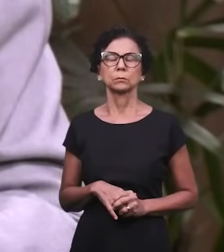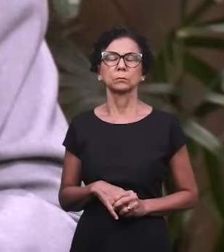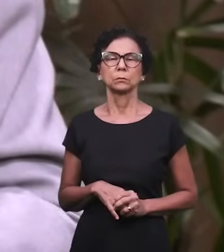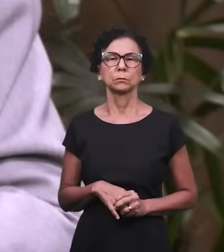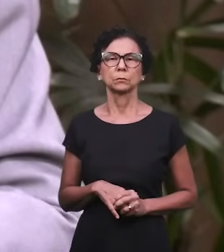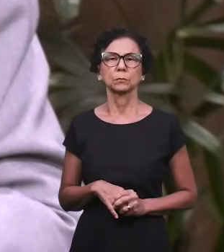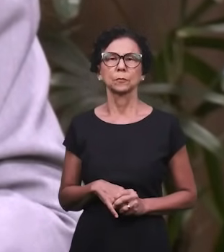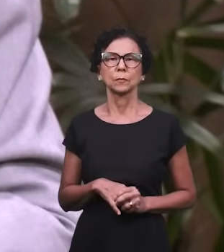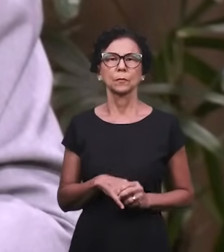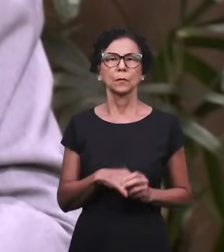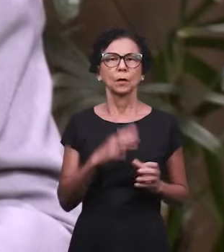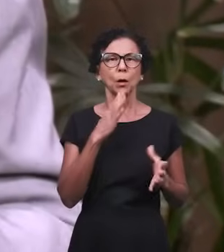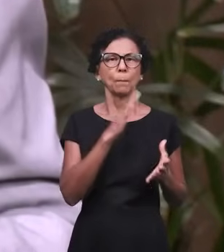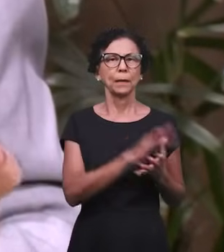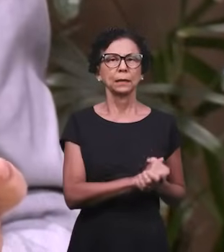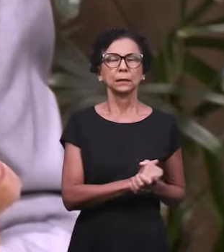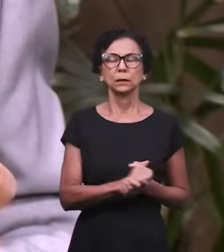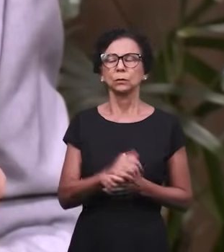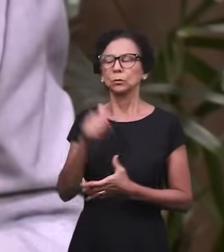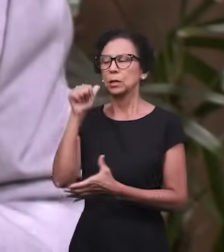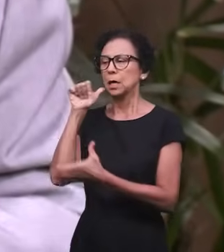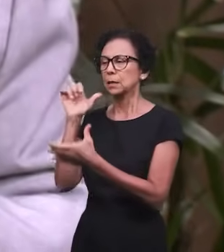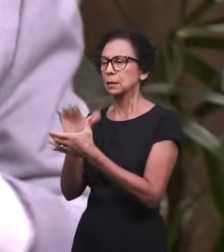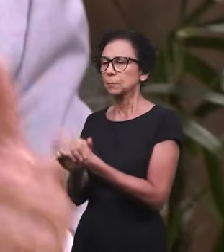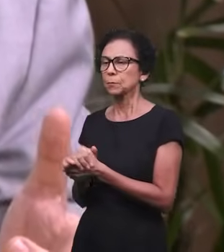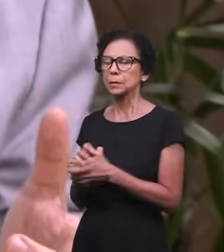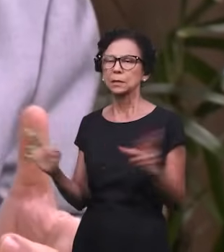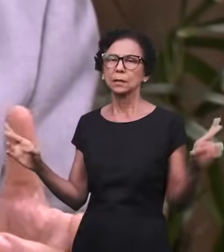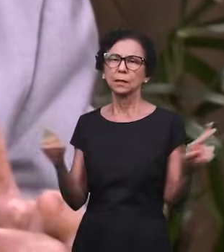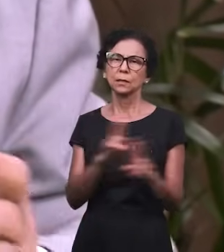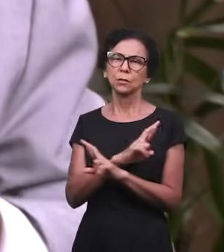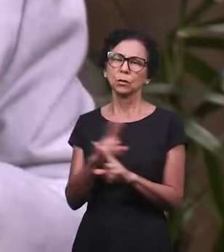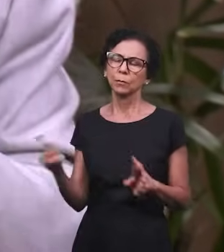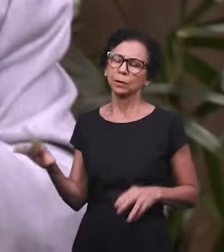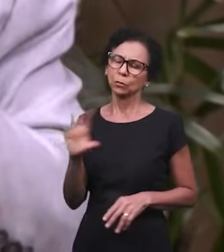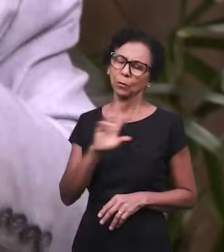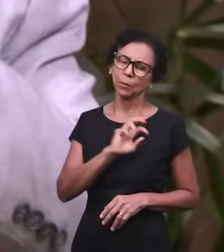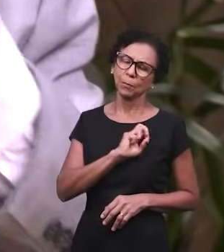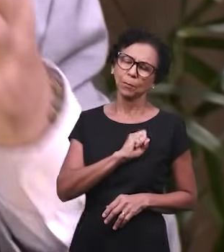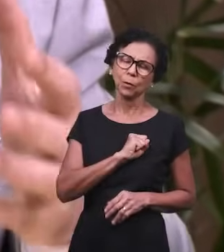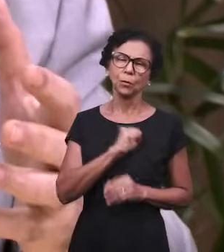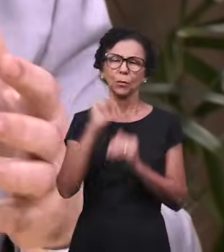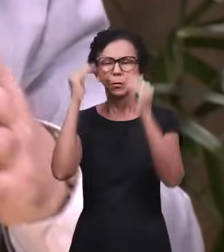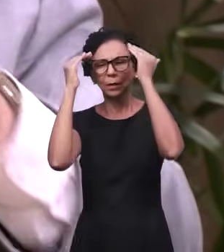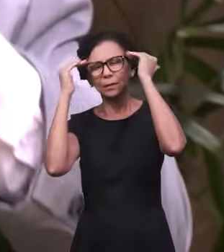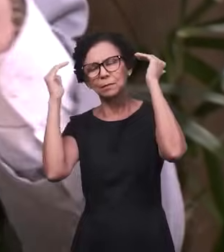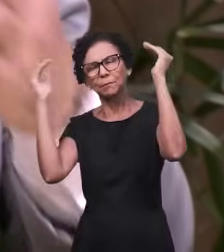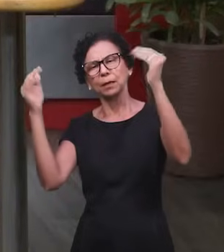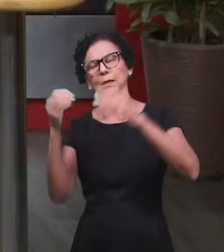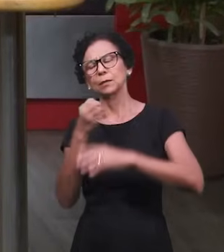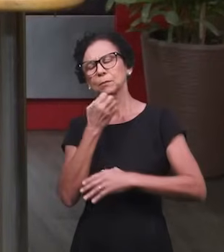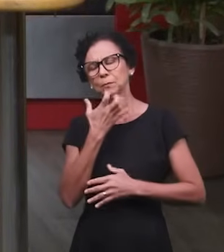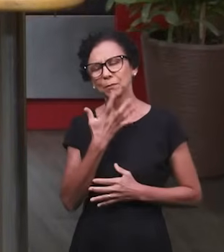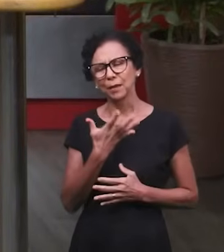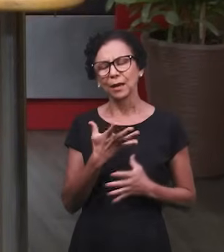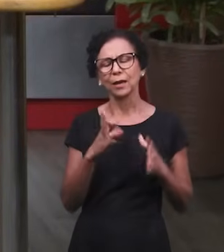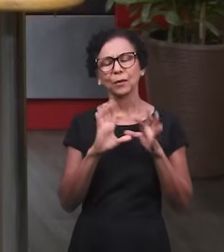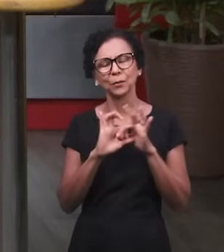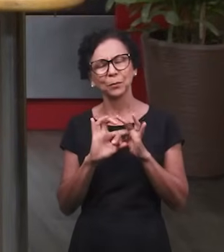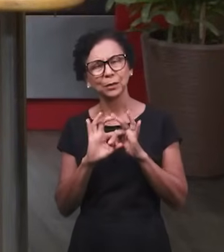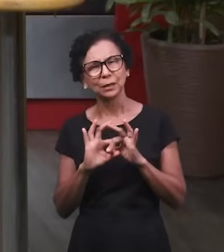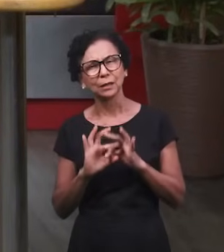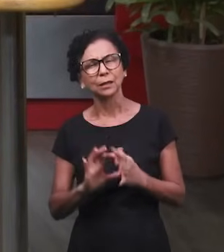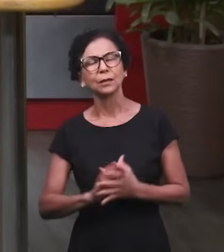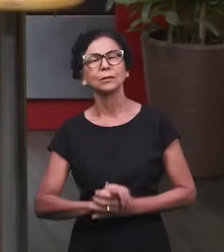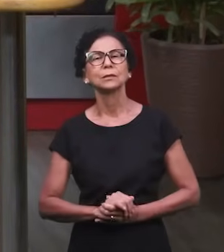aqui a expressão bíblica é coabitai né é habitar junto é habitar e sobre o mesmo teto em conjunto é viver sob a